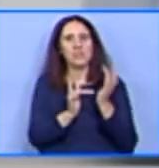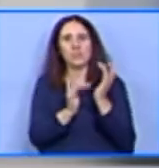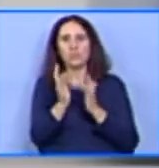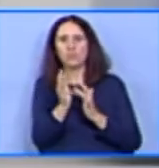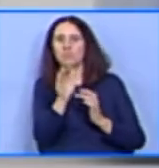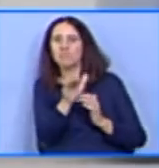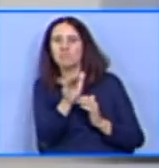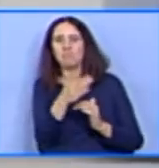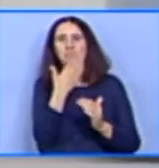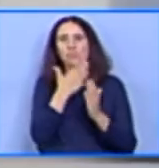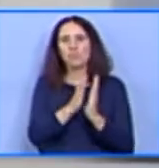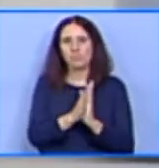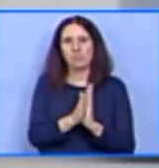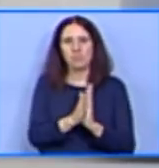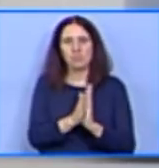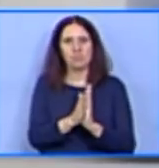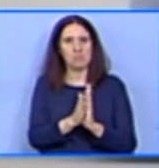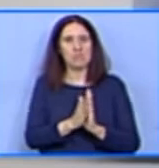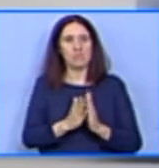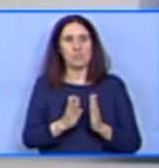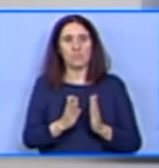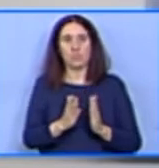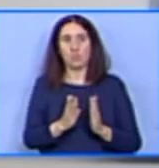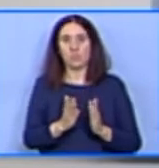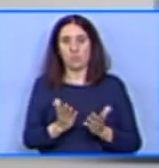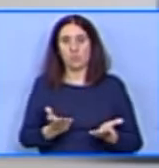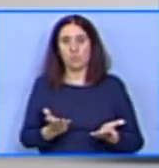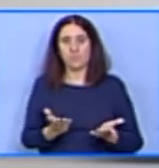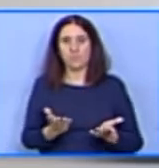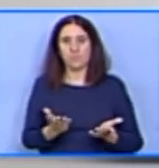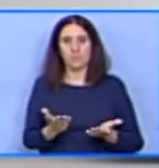Jesus súplicas e